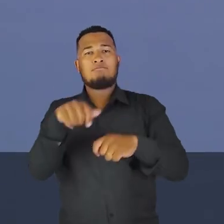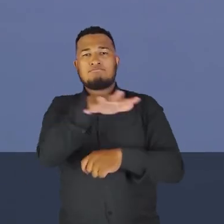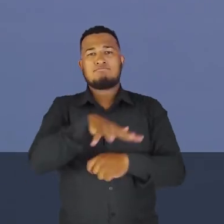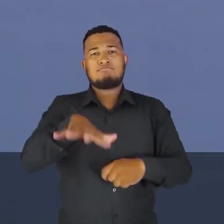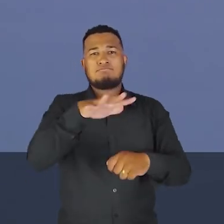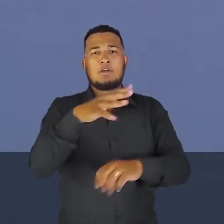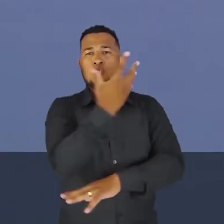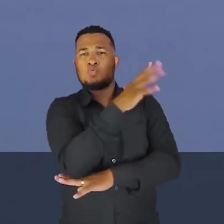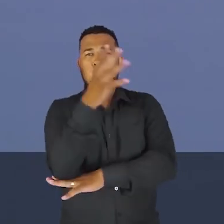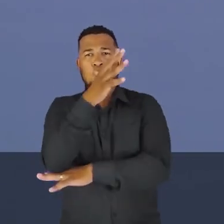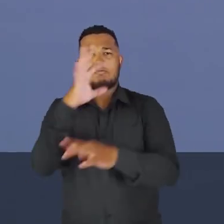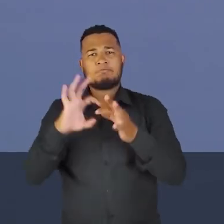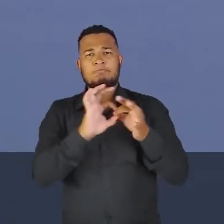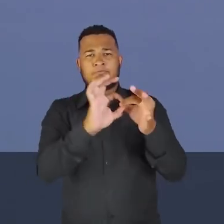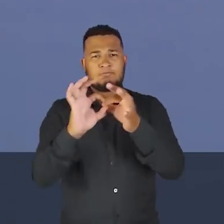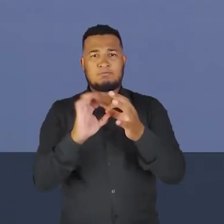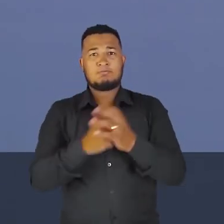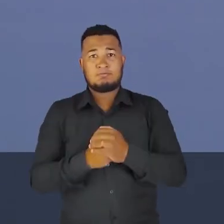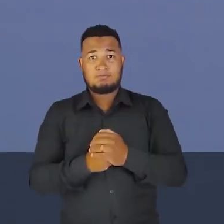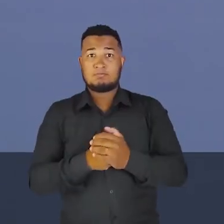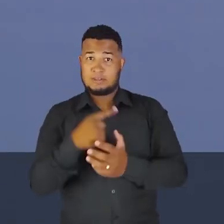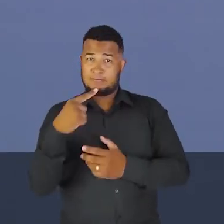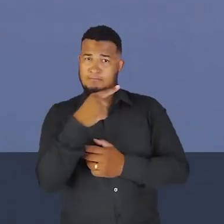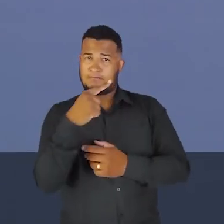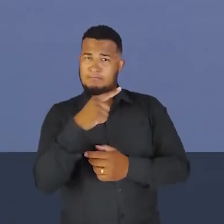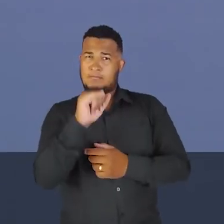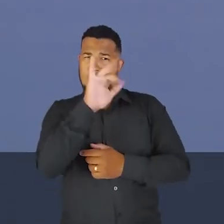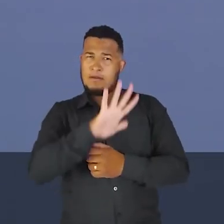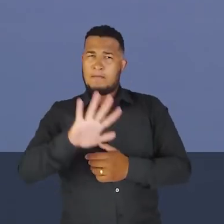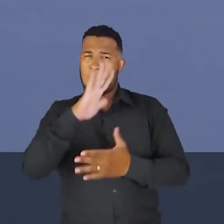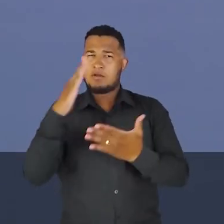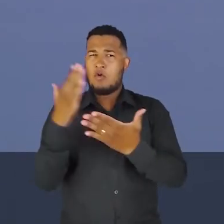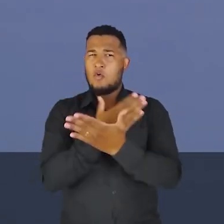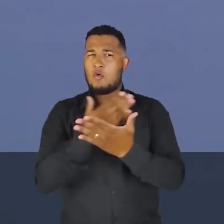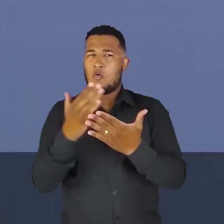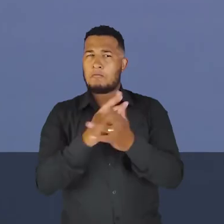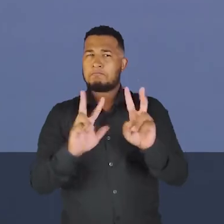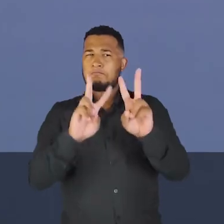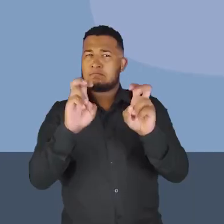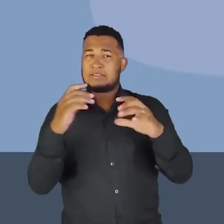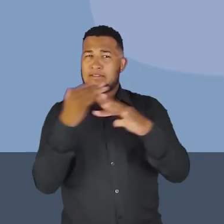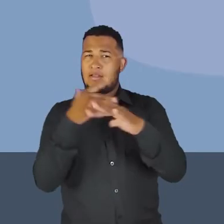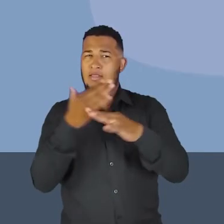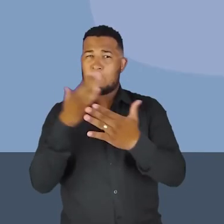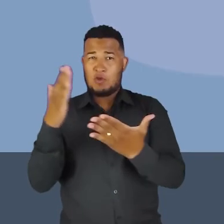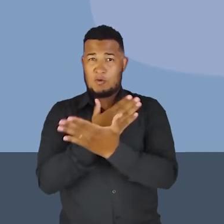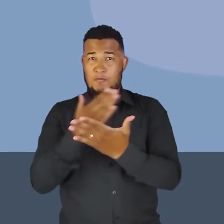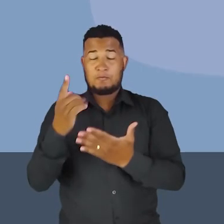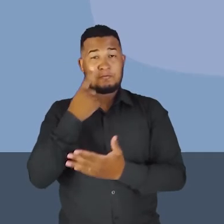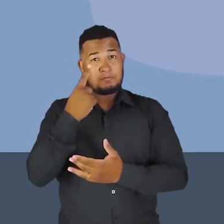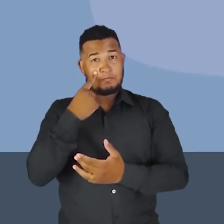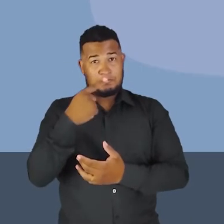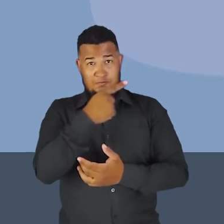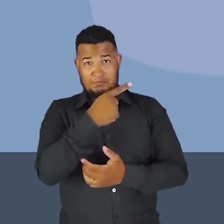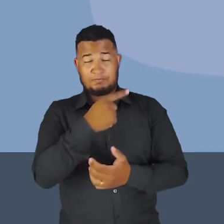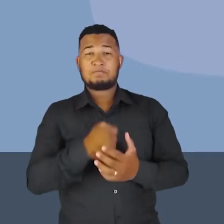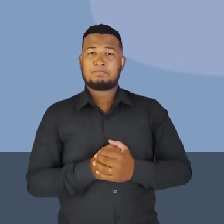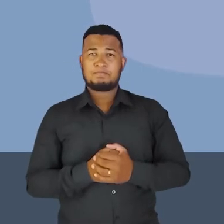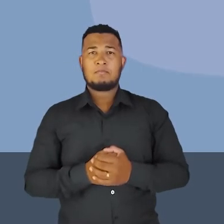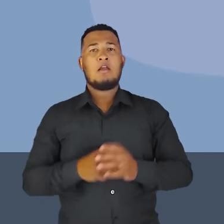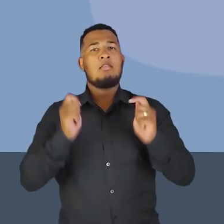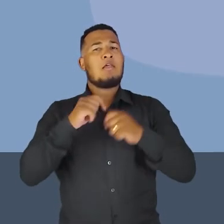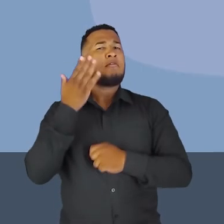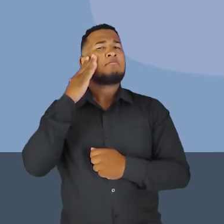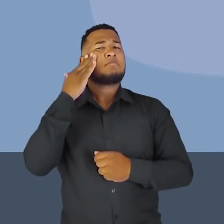trazer para vocês aqui algumas imagens relacionadas a algumas cidades. Vamos lá para ver? O que vocês conseguem entender